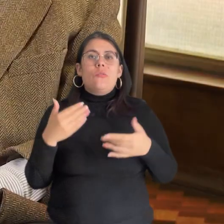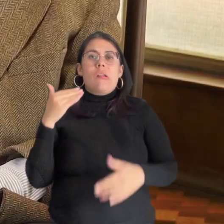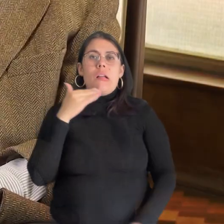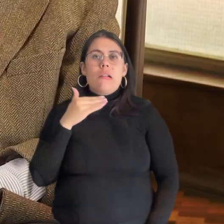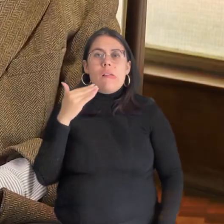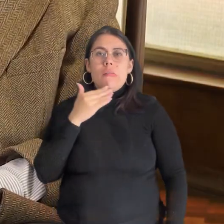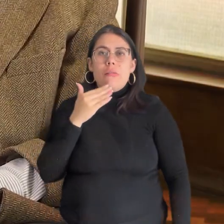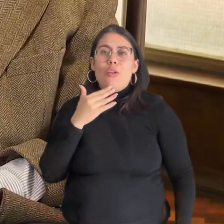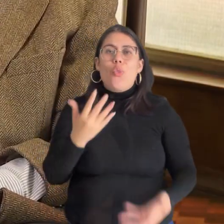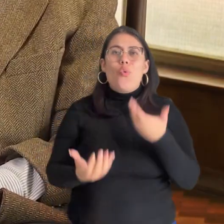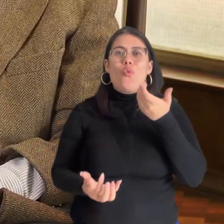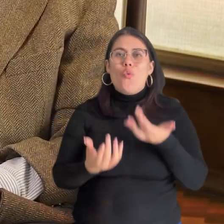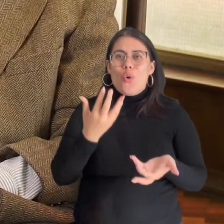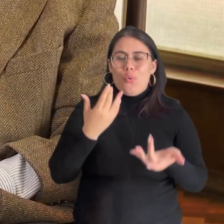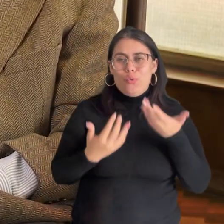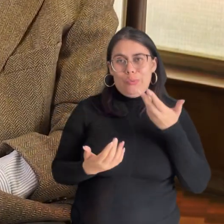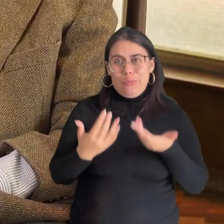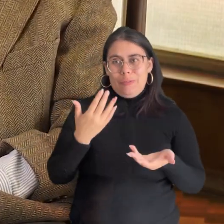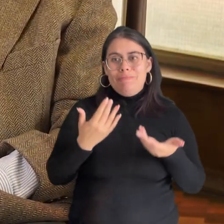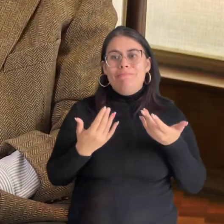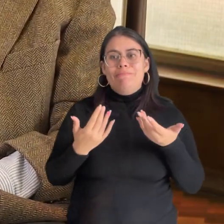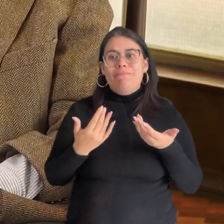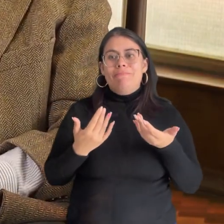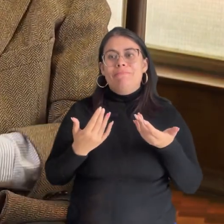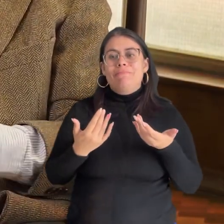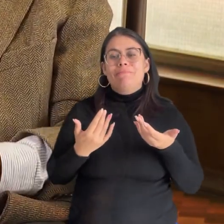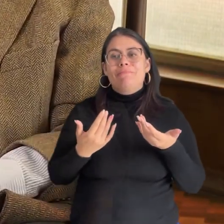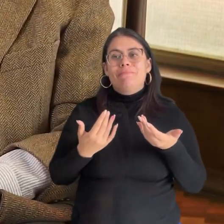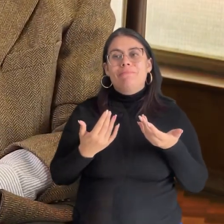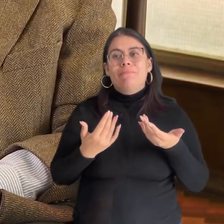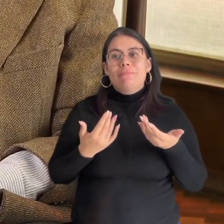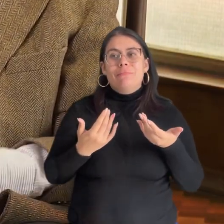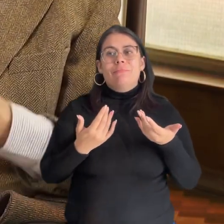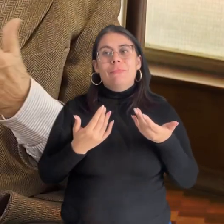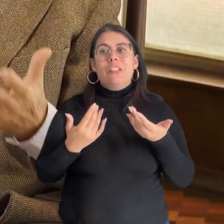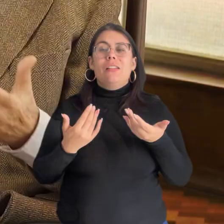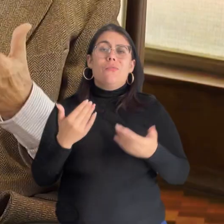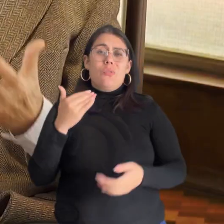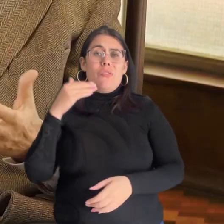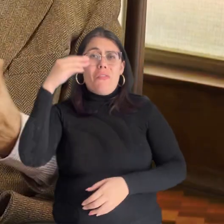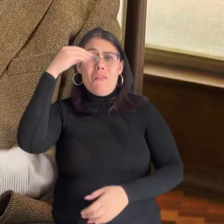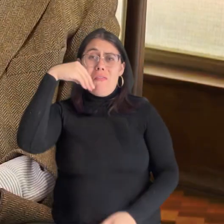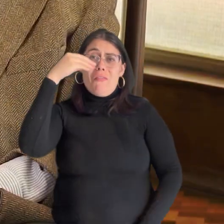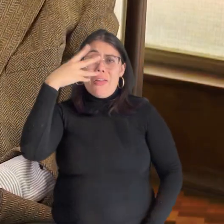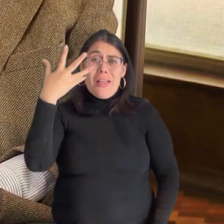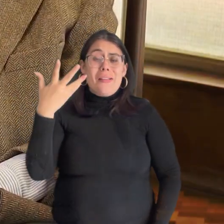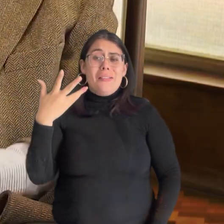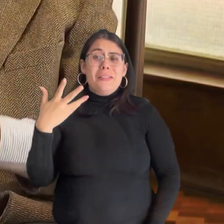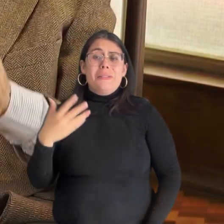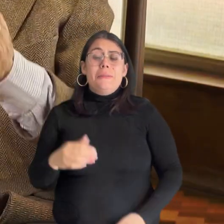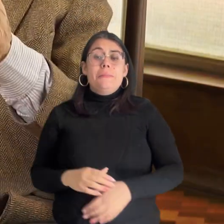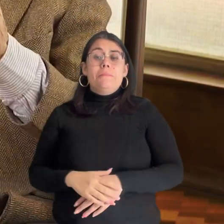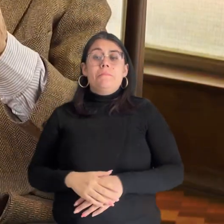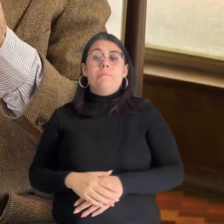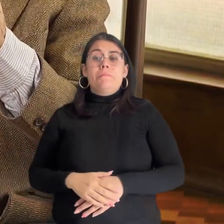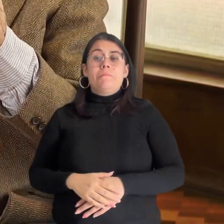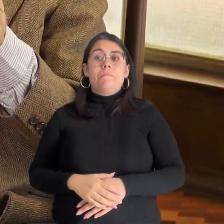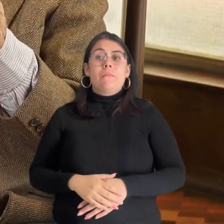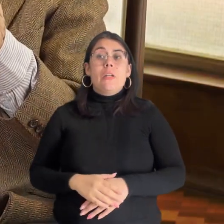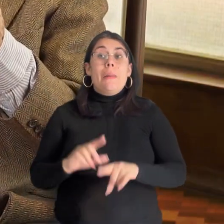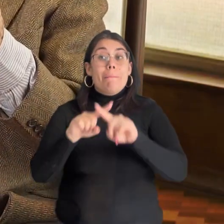bastante danificada pelo fogo. Eu diria que ela ficou calcinada.